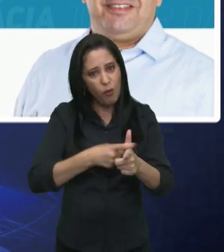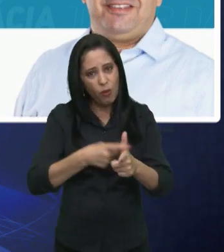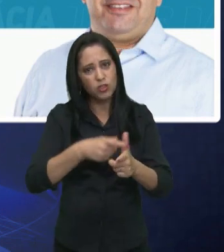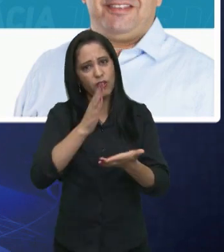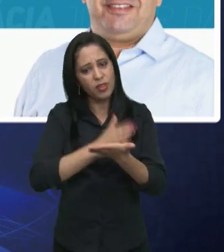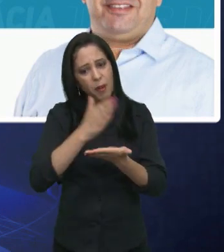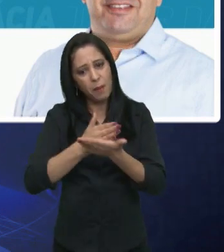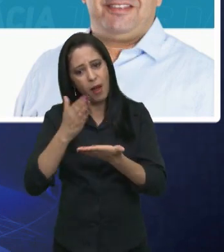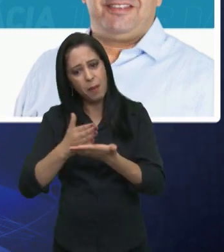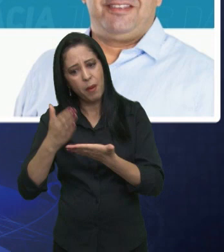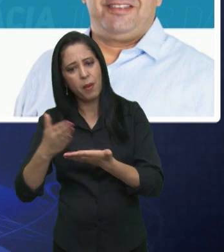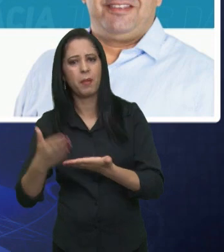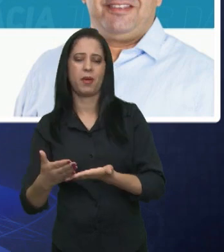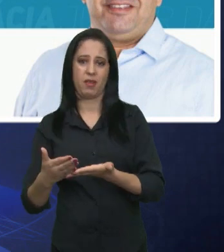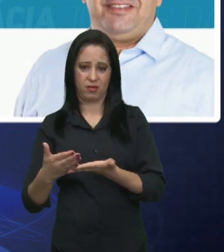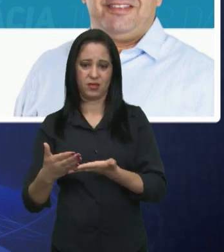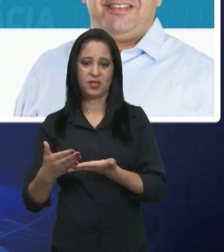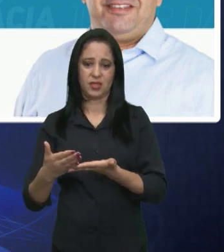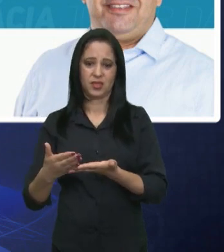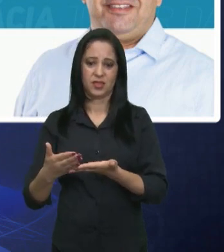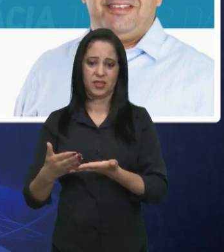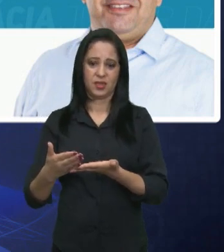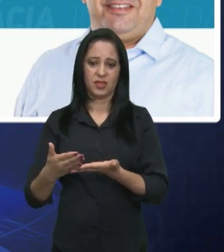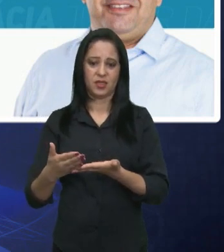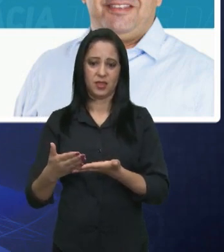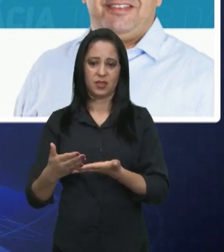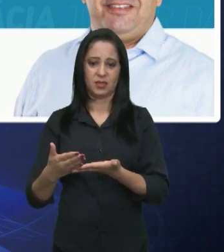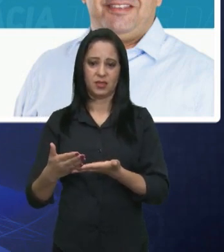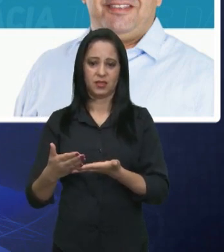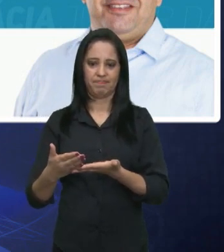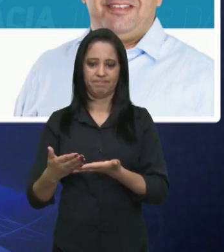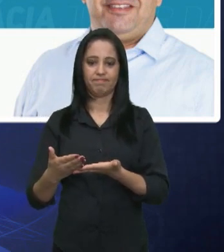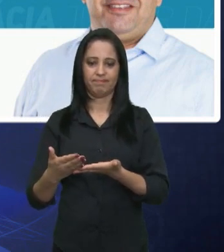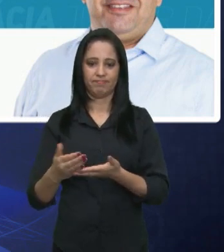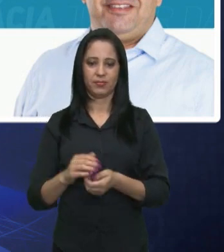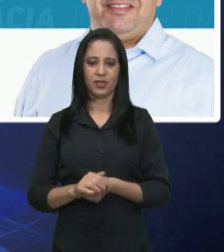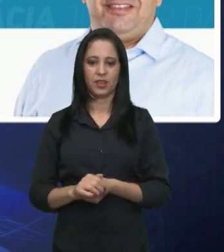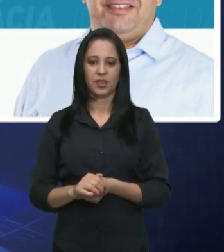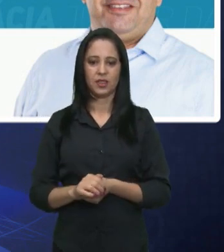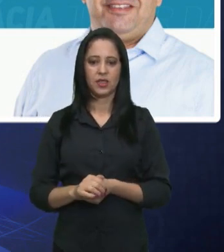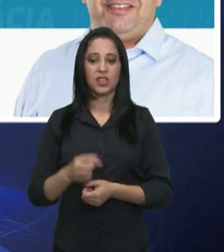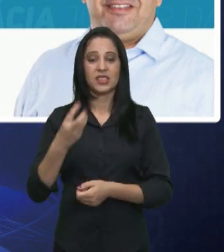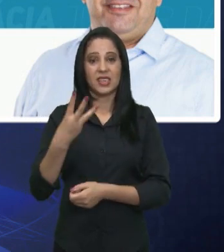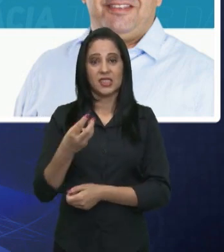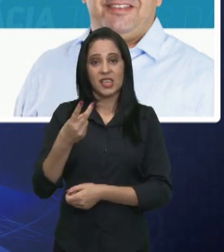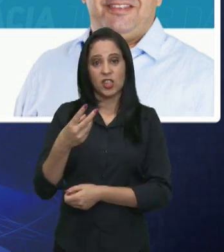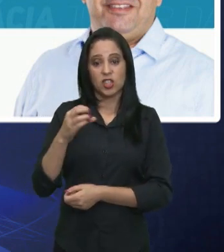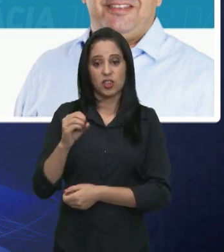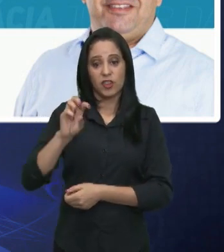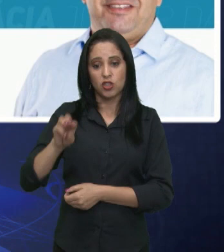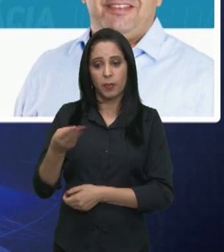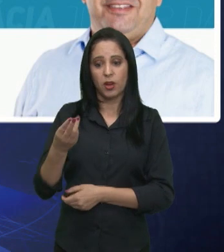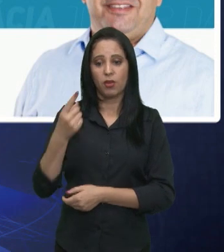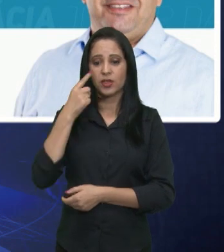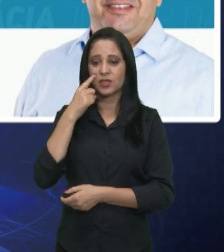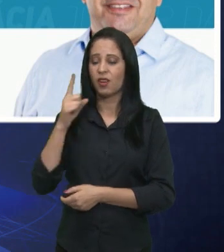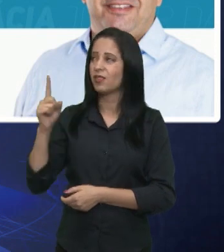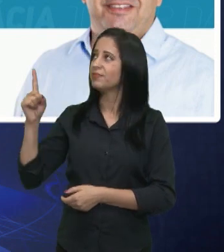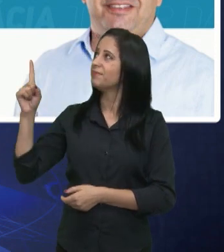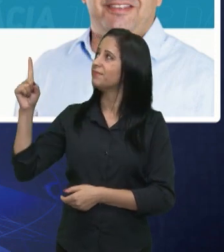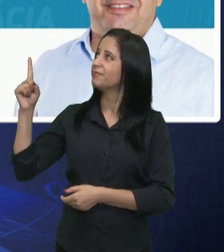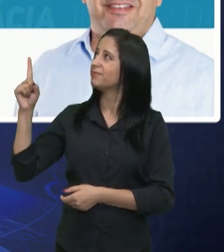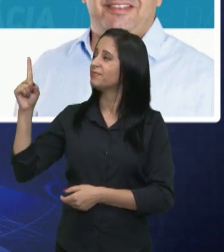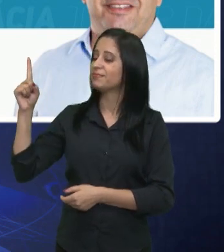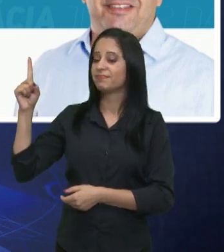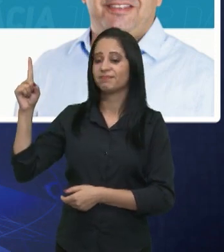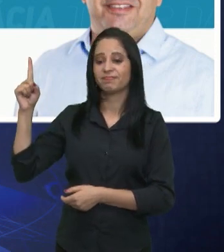99, 2017, a dívida deixada até outubro de 2021. 320 milhões.